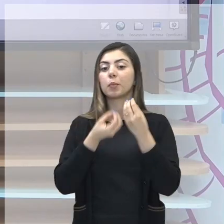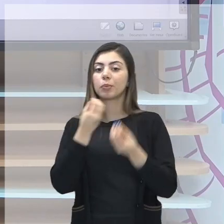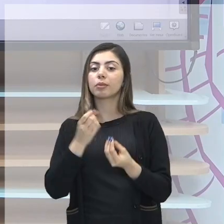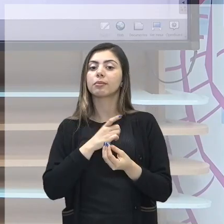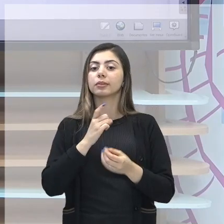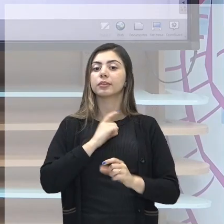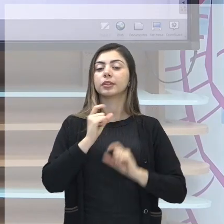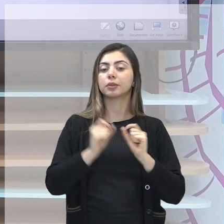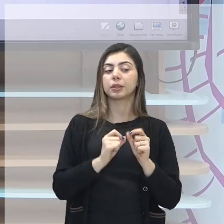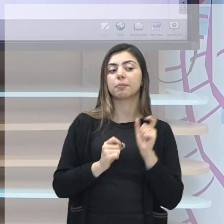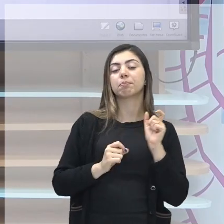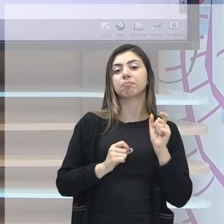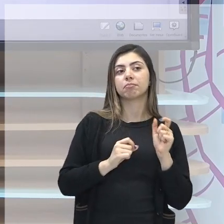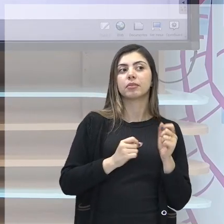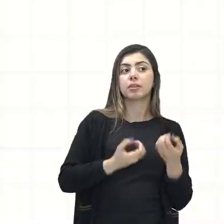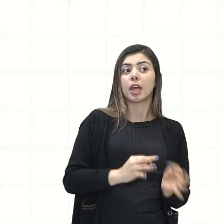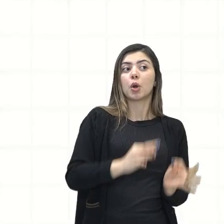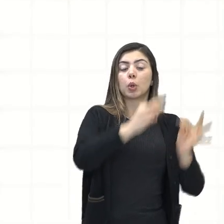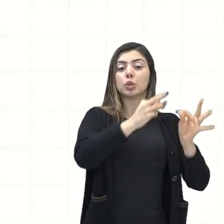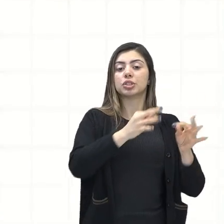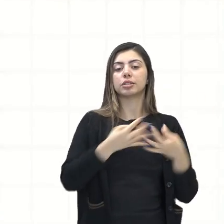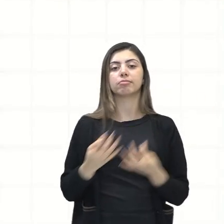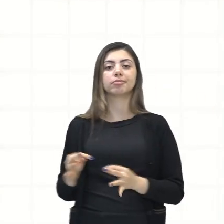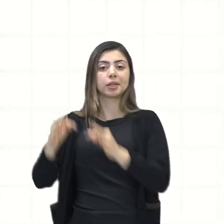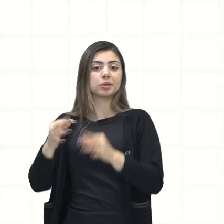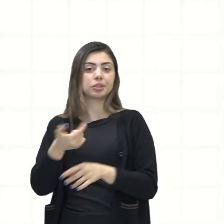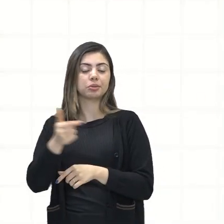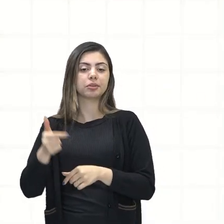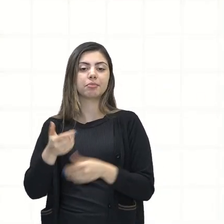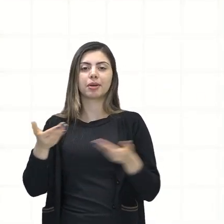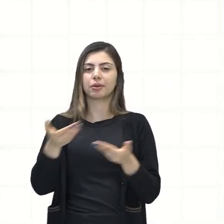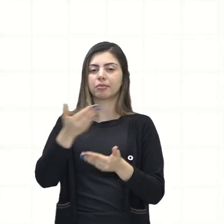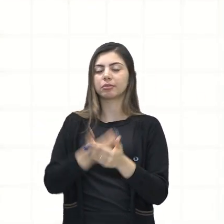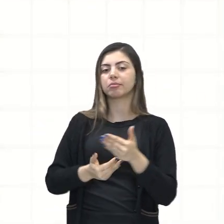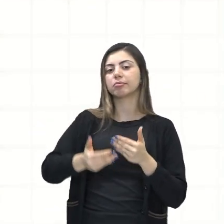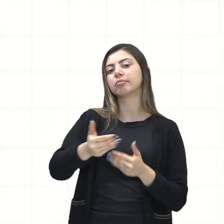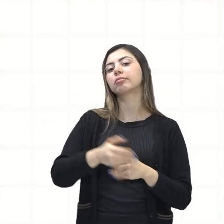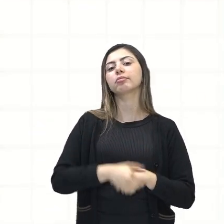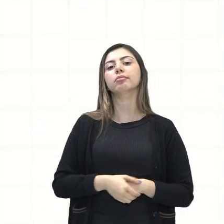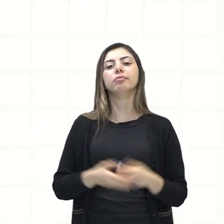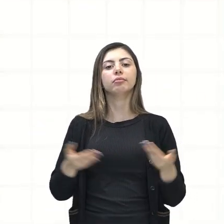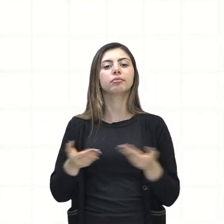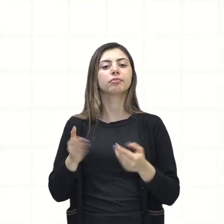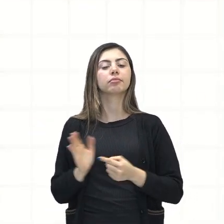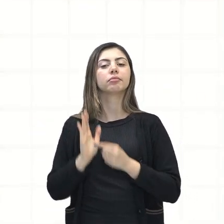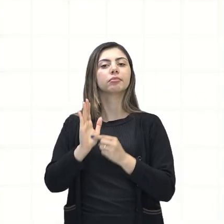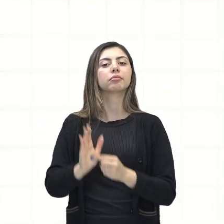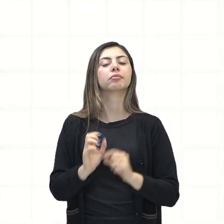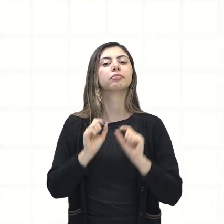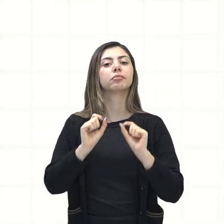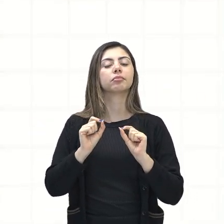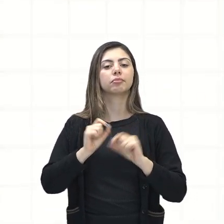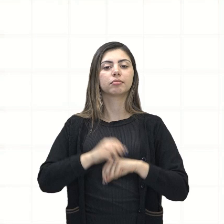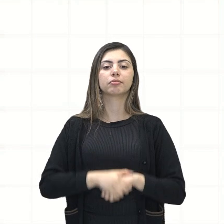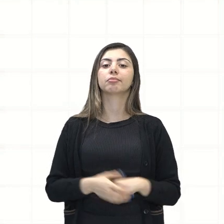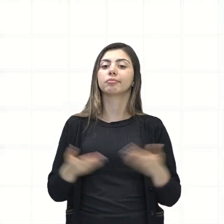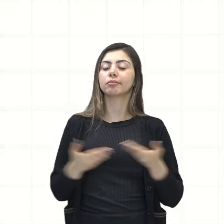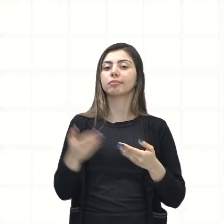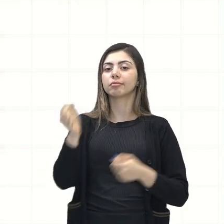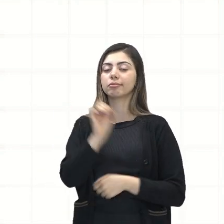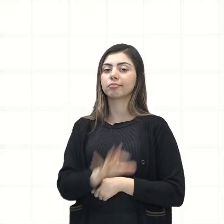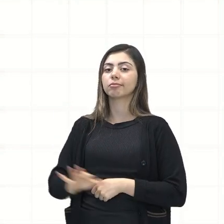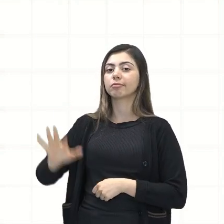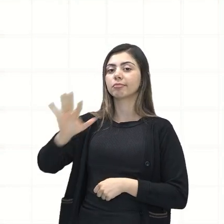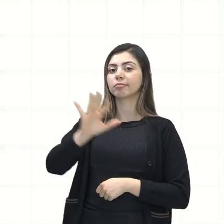agricultura e pecuária intensiva, a gente vai dar continuidade ao nosso conteúdo e eu queria destacar para vocês nesse momento aqui o mapa